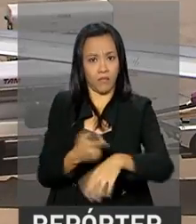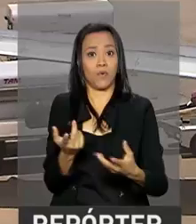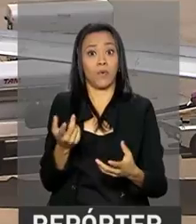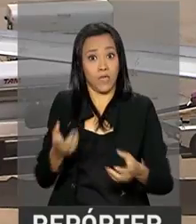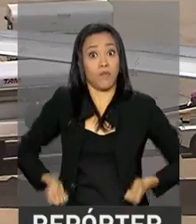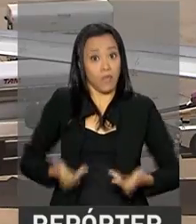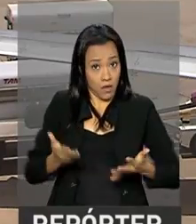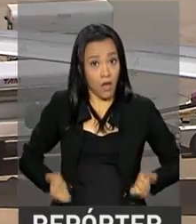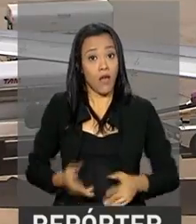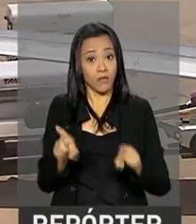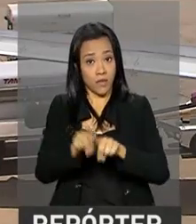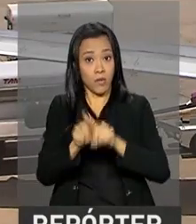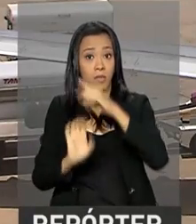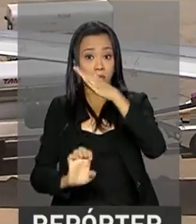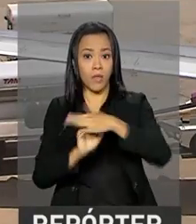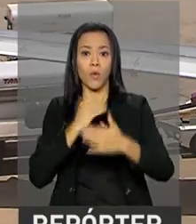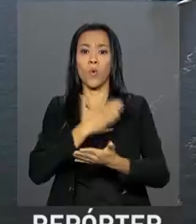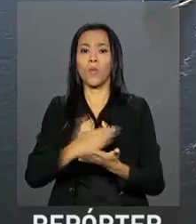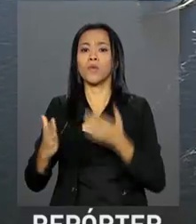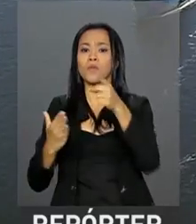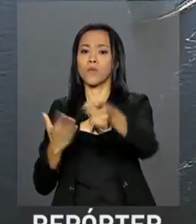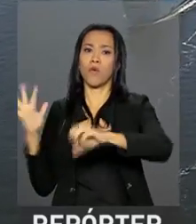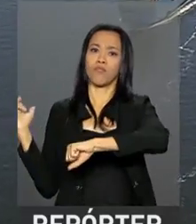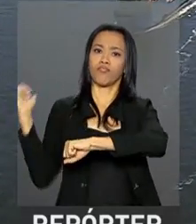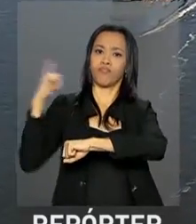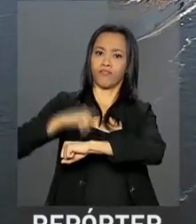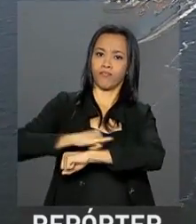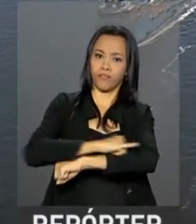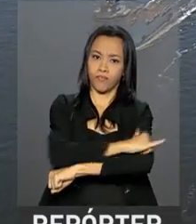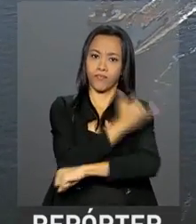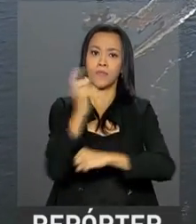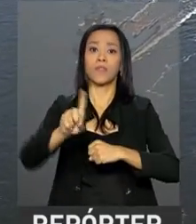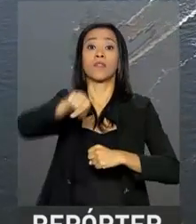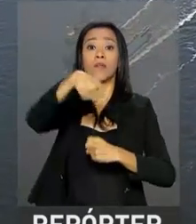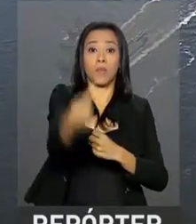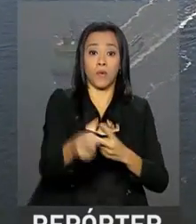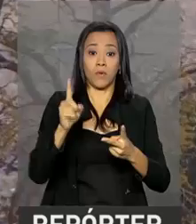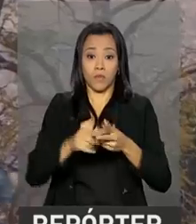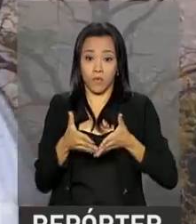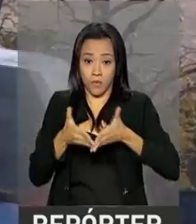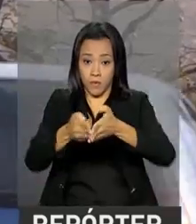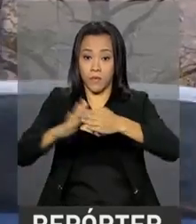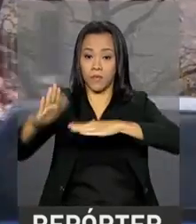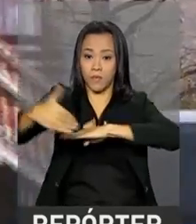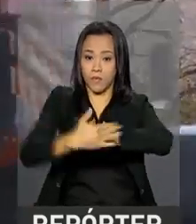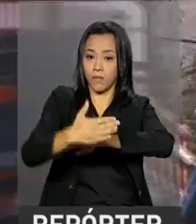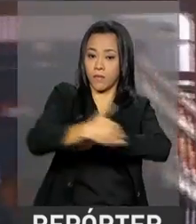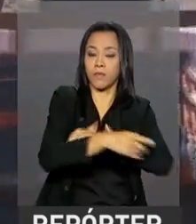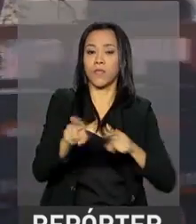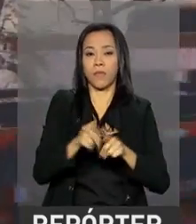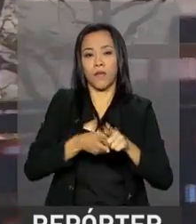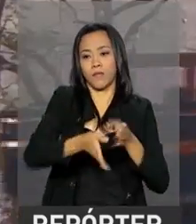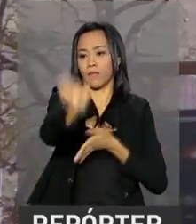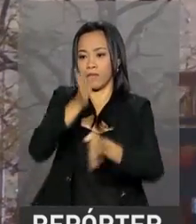projeto começou pelos aeroportos e logo contemplará também portos e